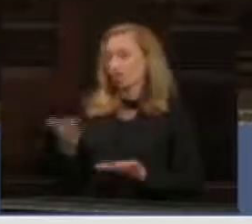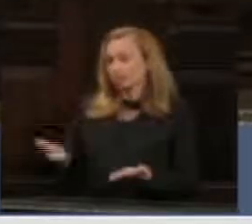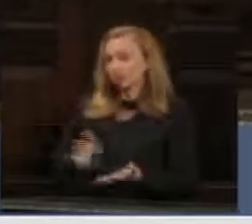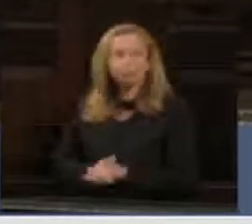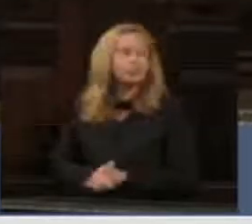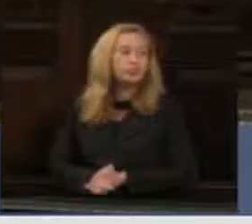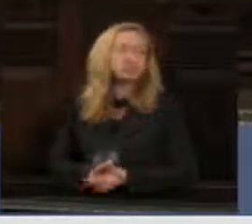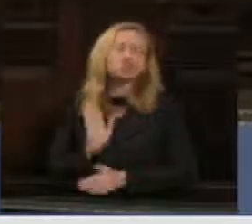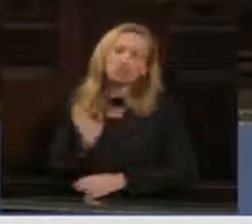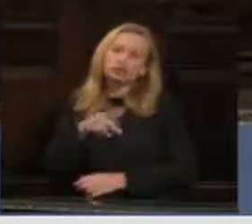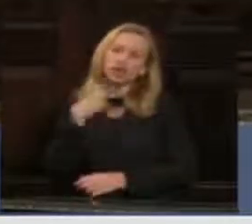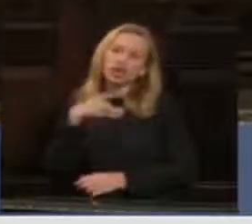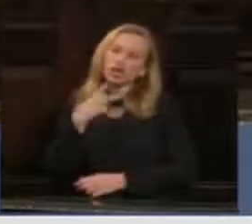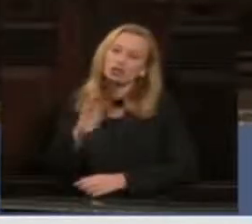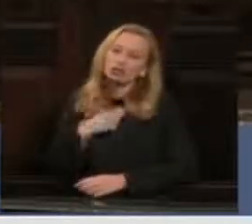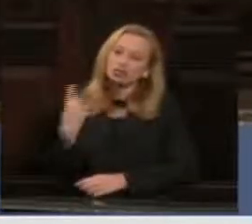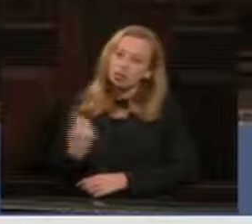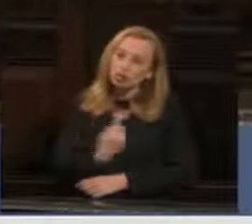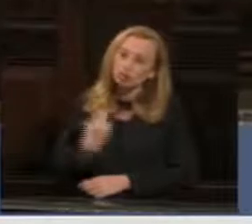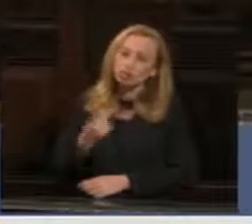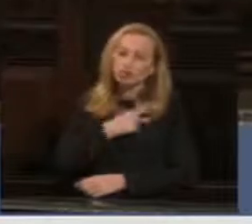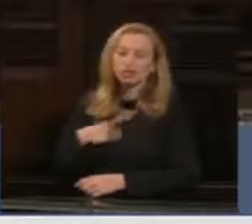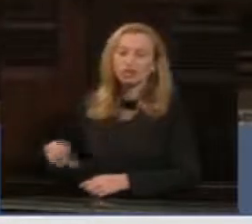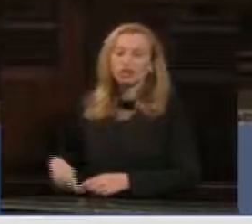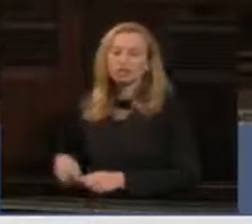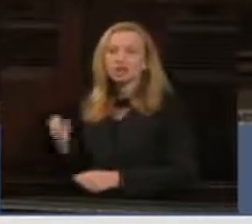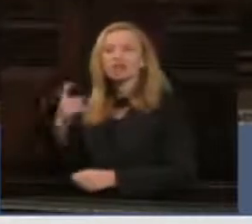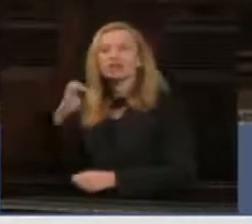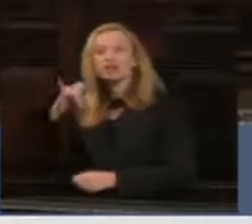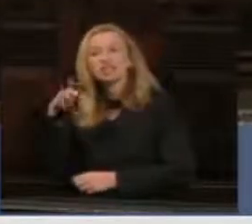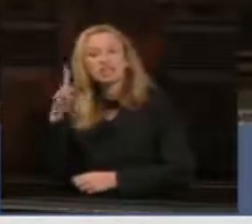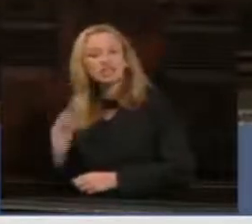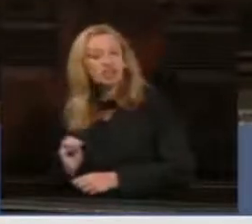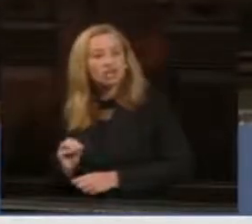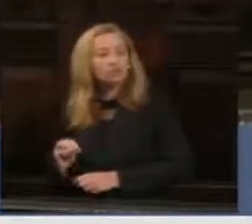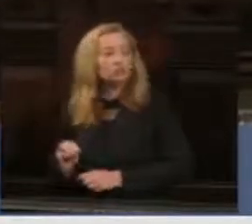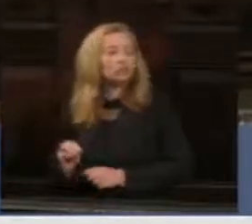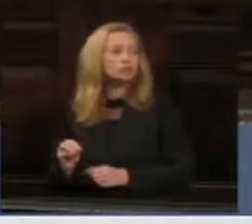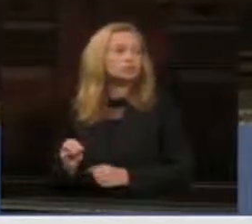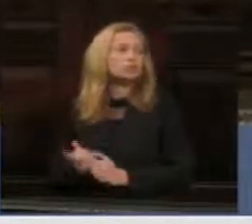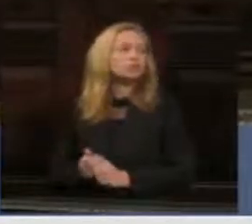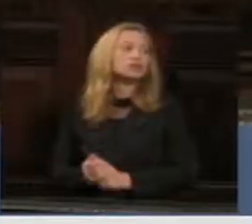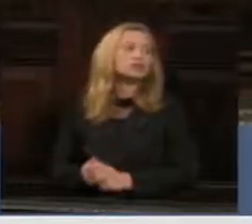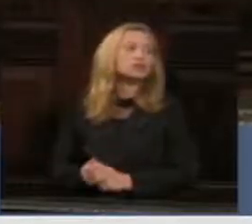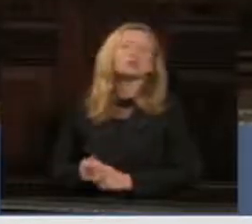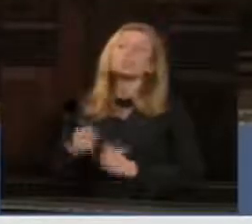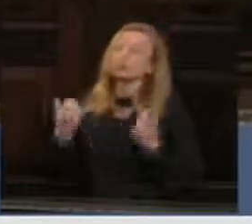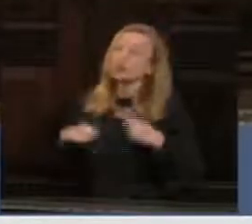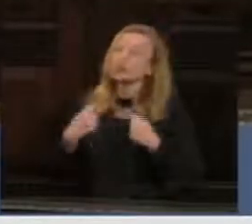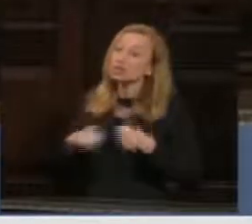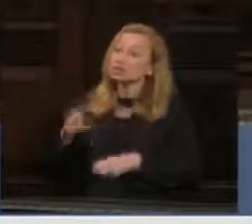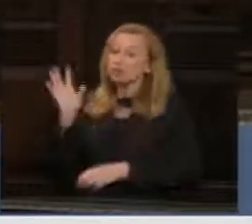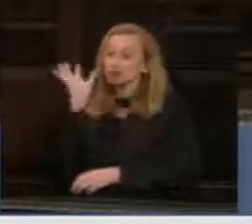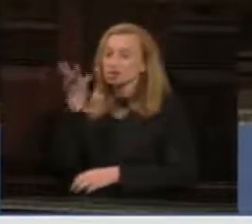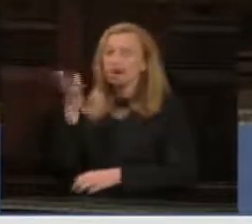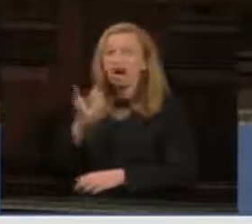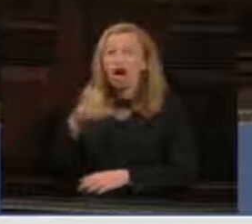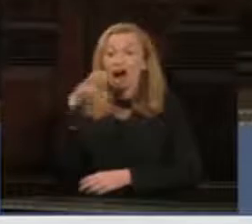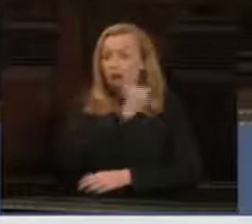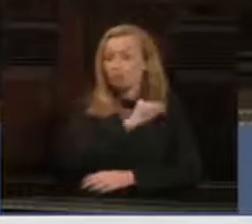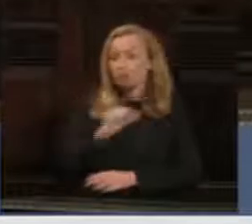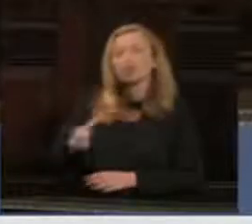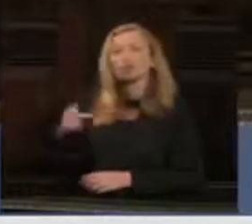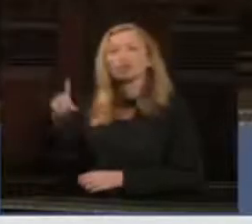nosso presidente André Siciliano, presidente da Alerj, nós precisamos tomar uma providência enérgica. O presidente da